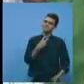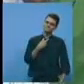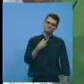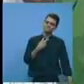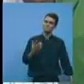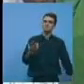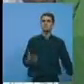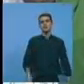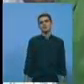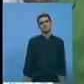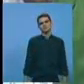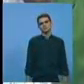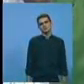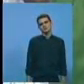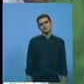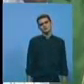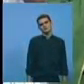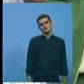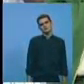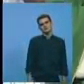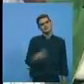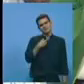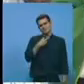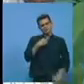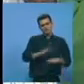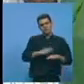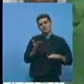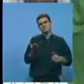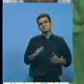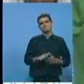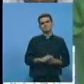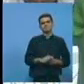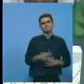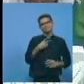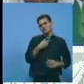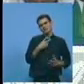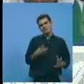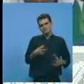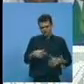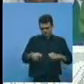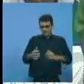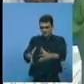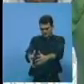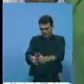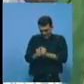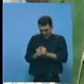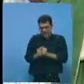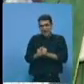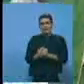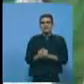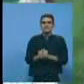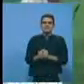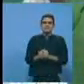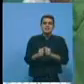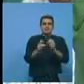hoje eu não quero deixar passar essa graça. Hoje eu quero tomar posse dessa graça, como se fosse a minha